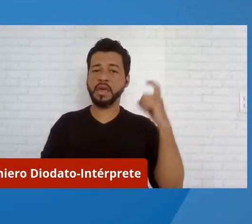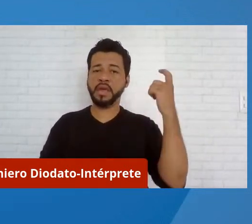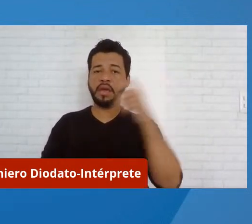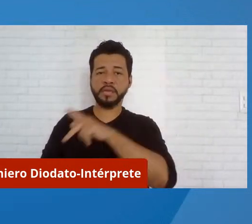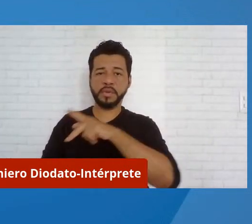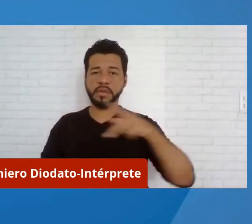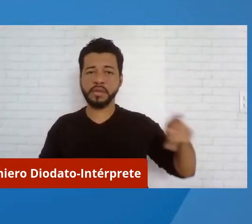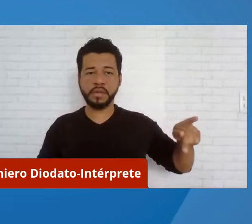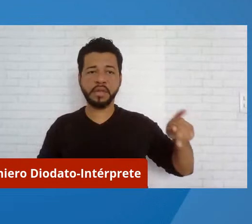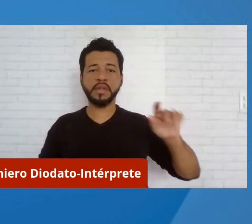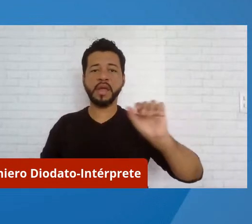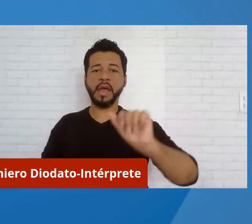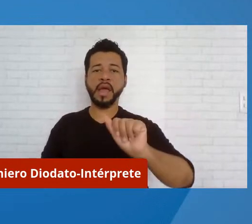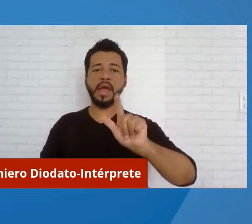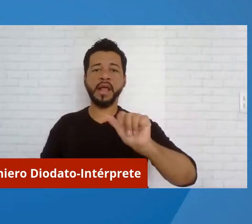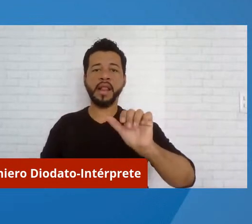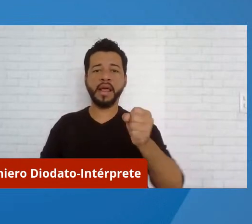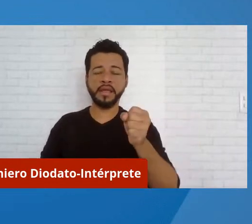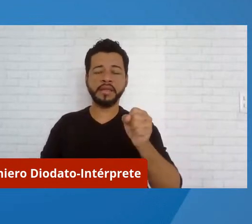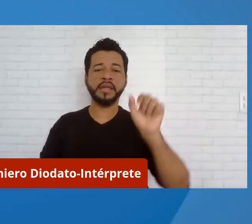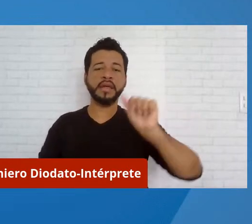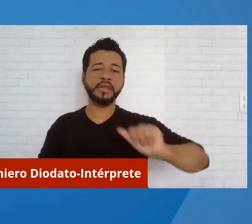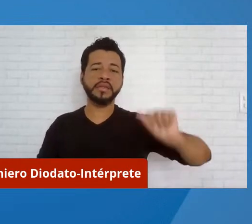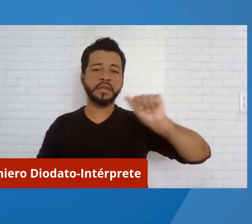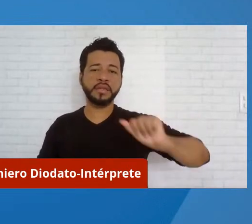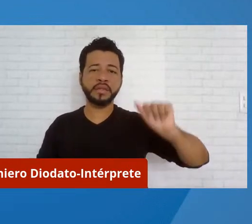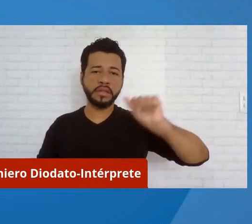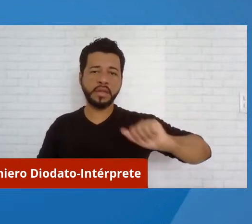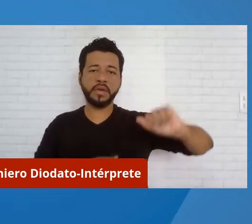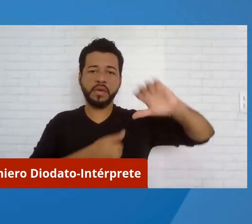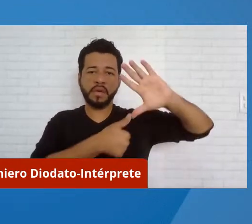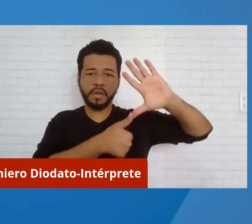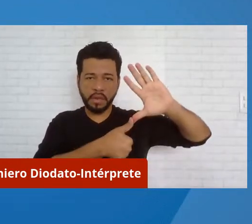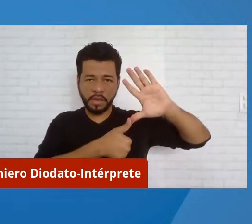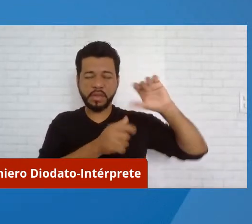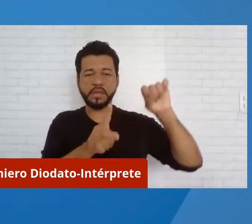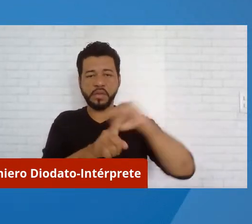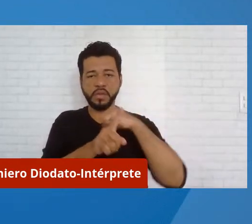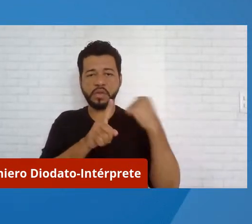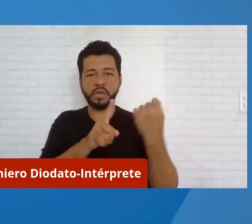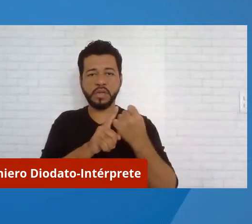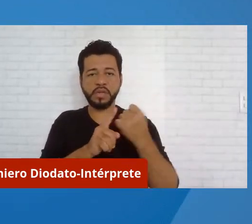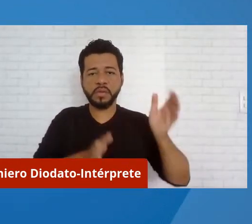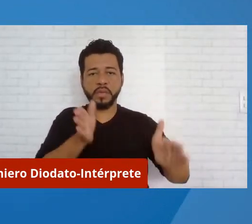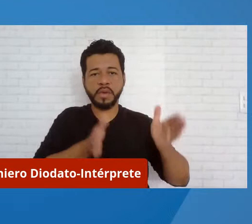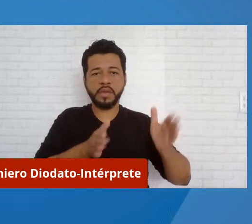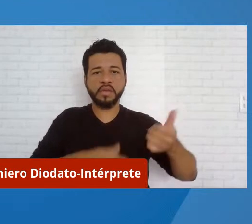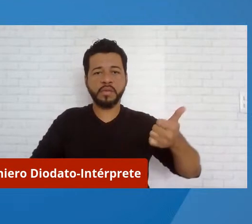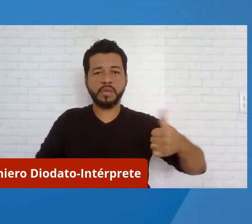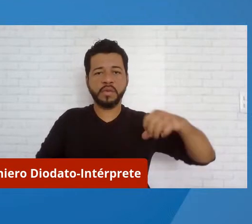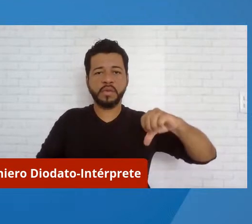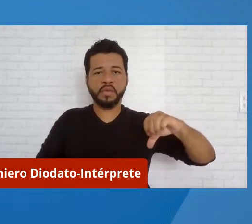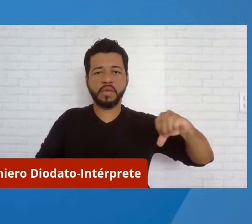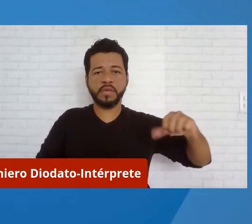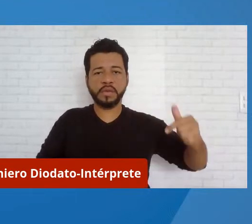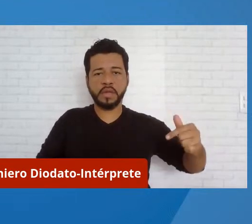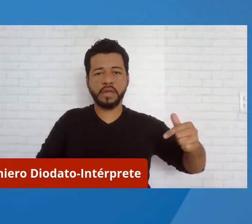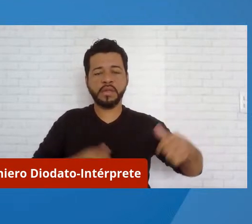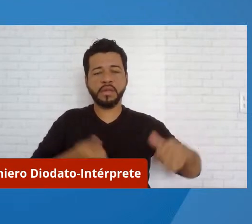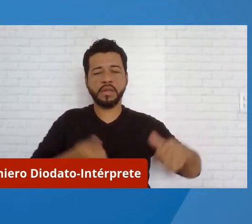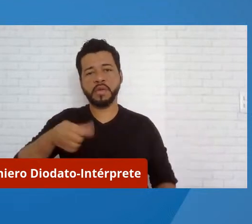Associação Latino-Americana de Sociologia, entre 97 e 99, e também é um